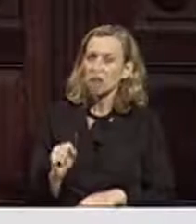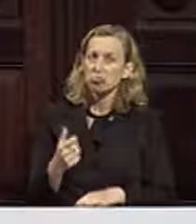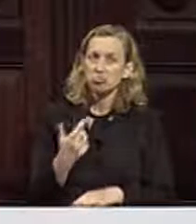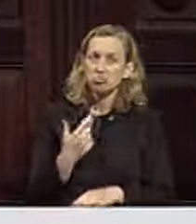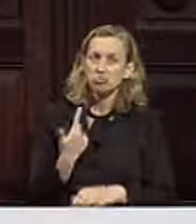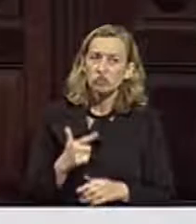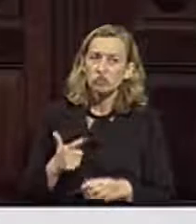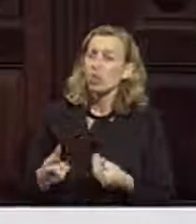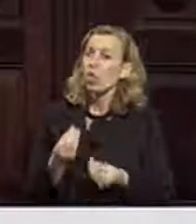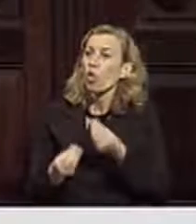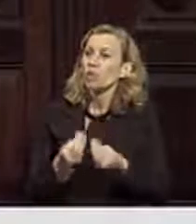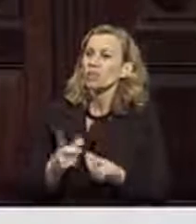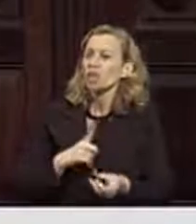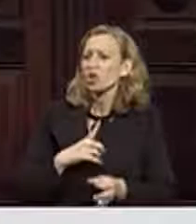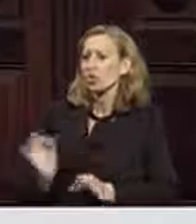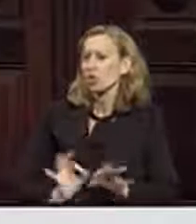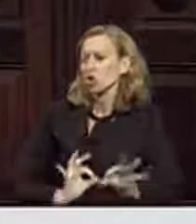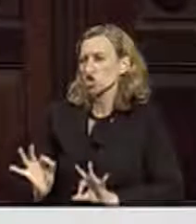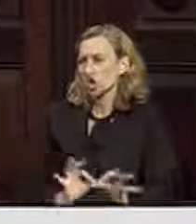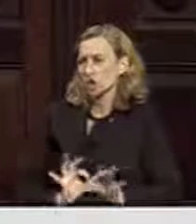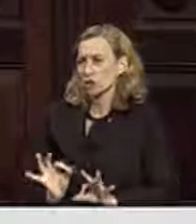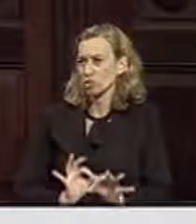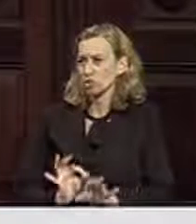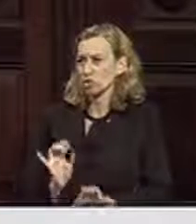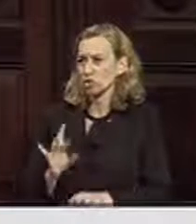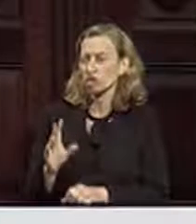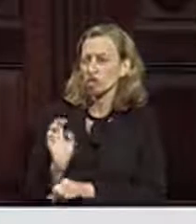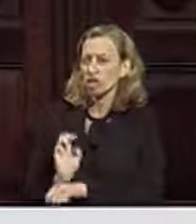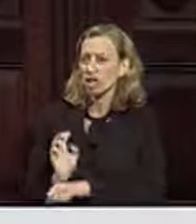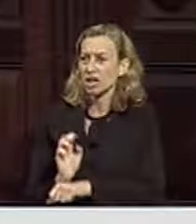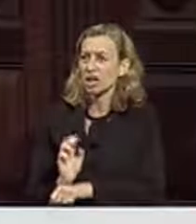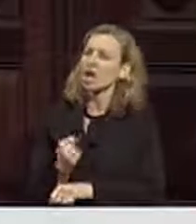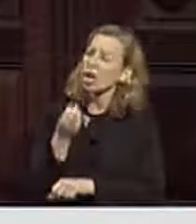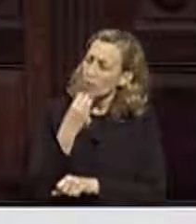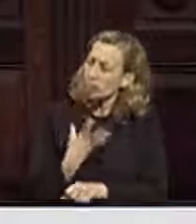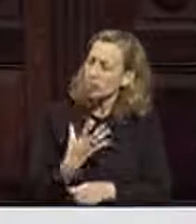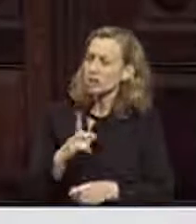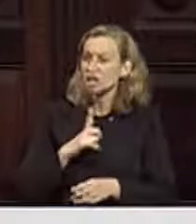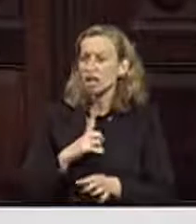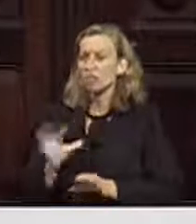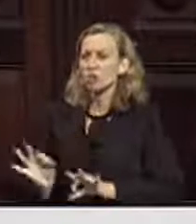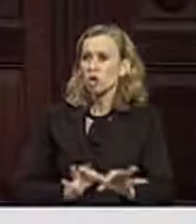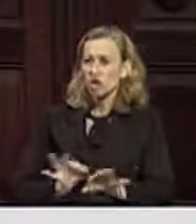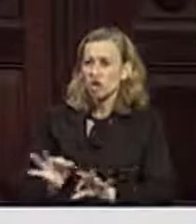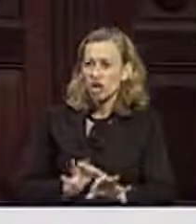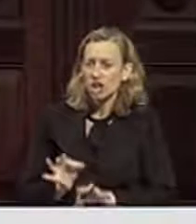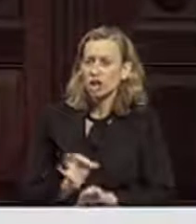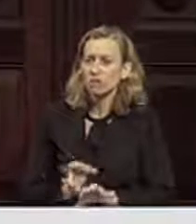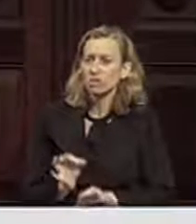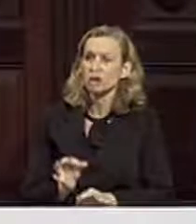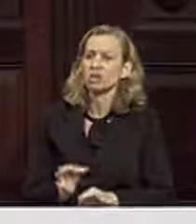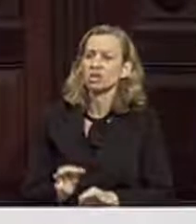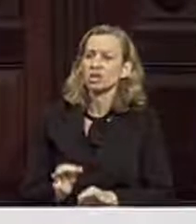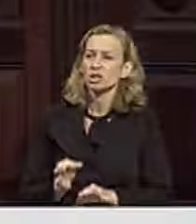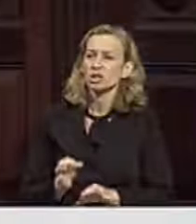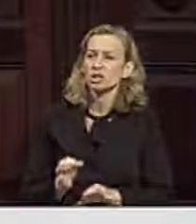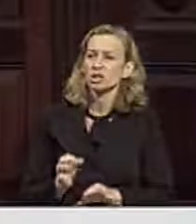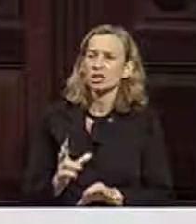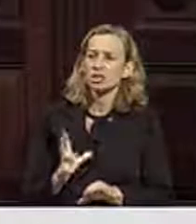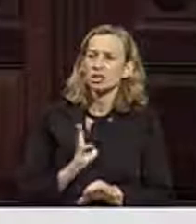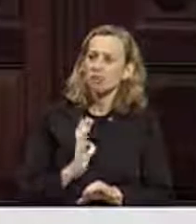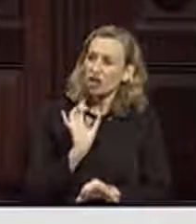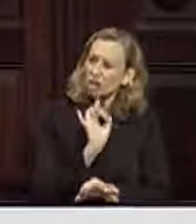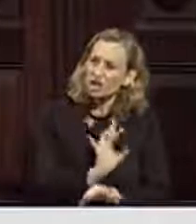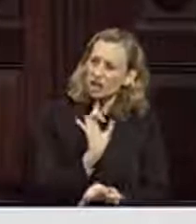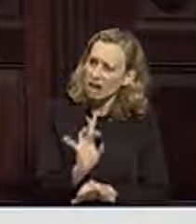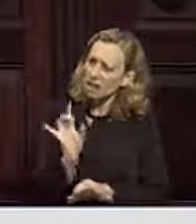Estado. É necessário um projeto que trate das particularidades em cima das